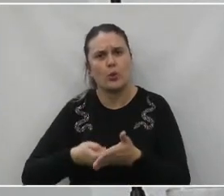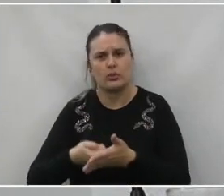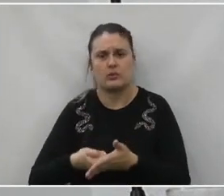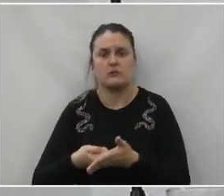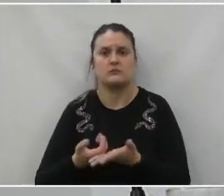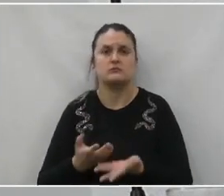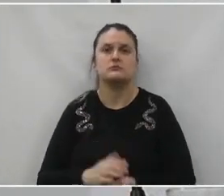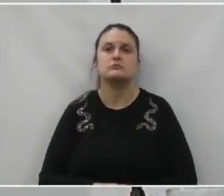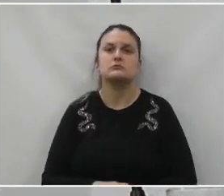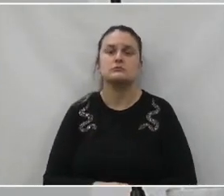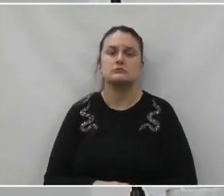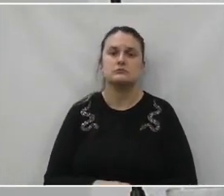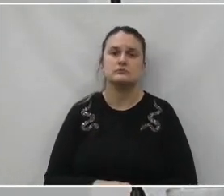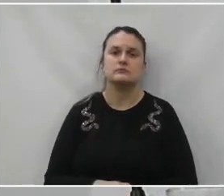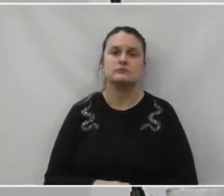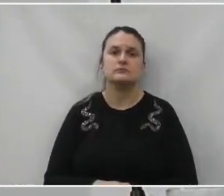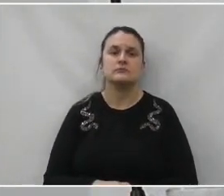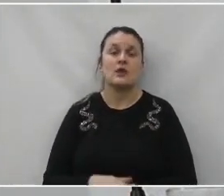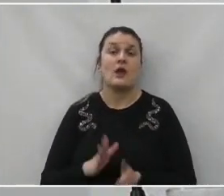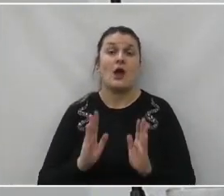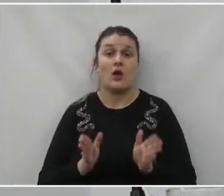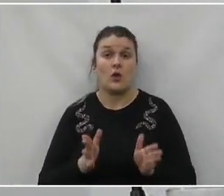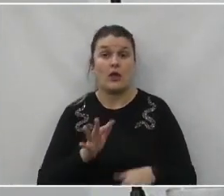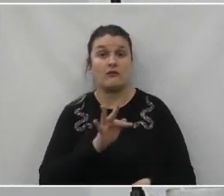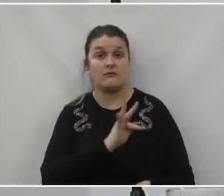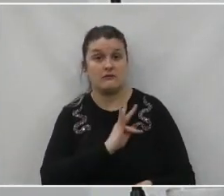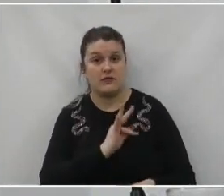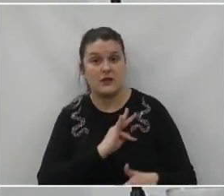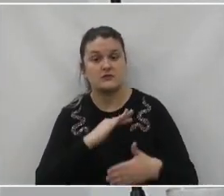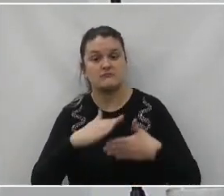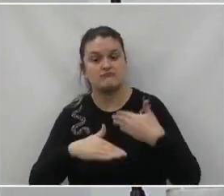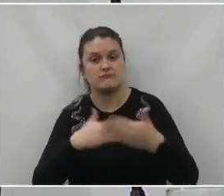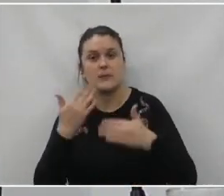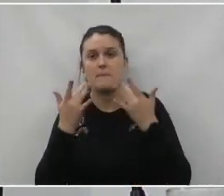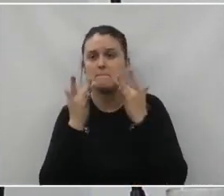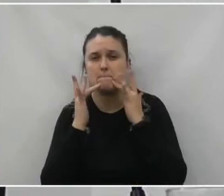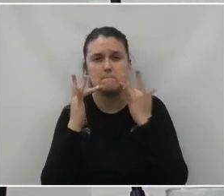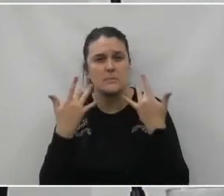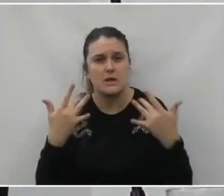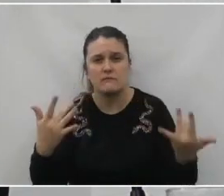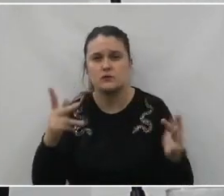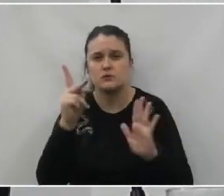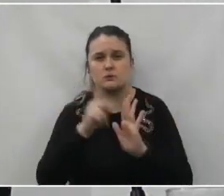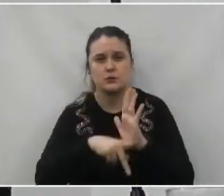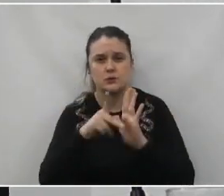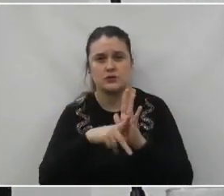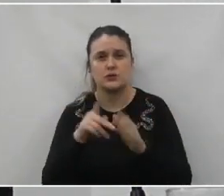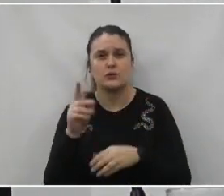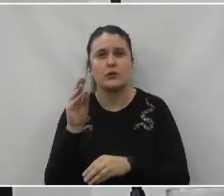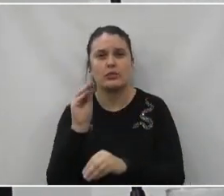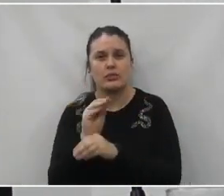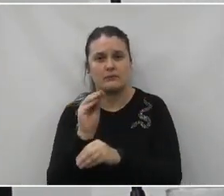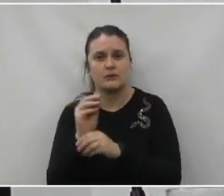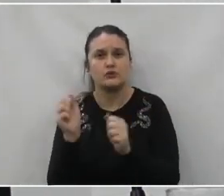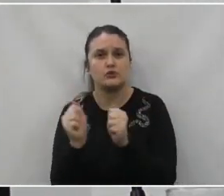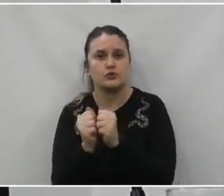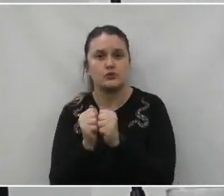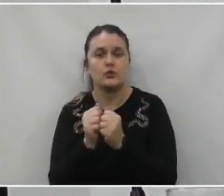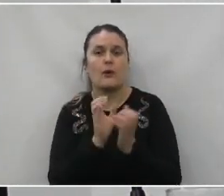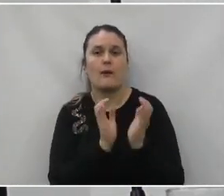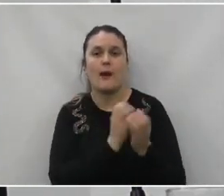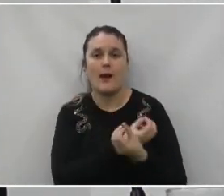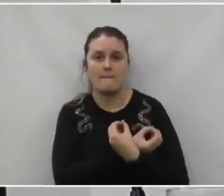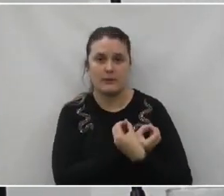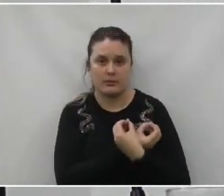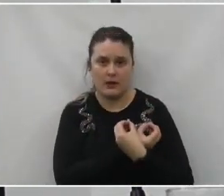nós. Estamos em fase de implementação de um maravilhoso projeto terapêutico junto com a PADAF, com a